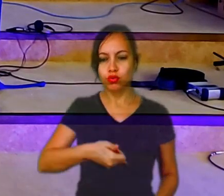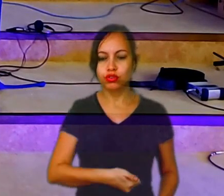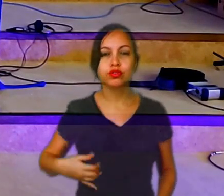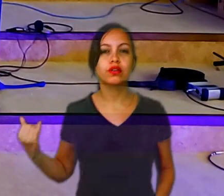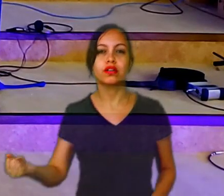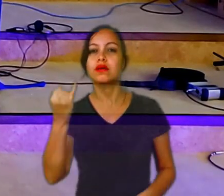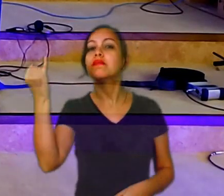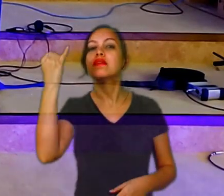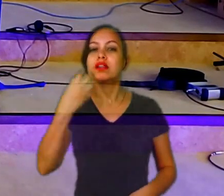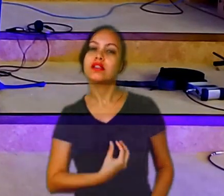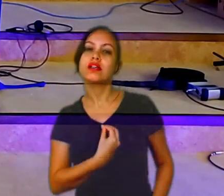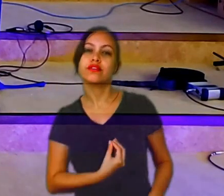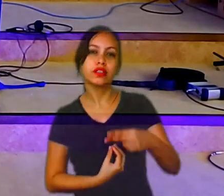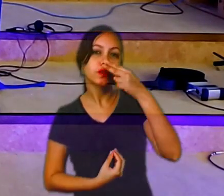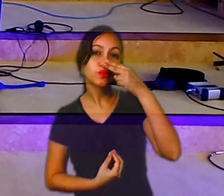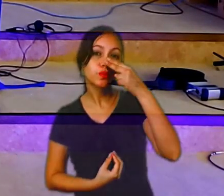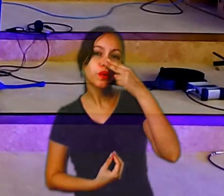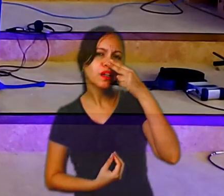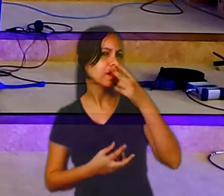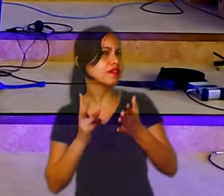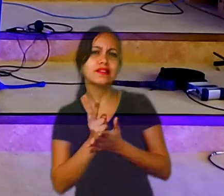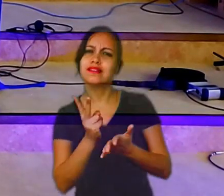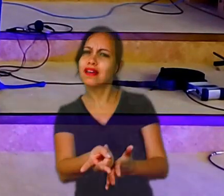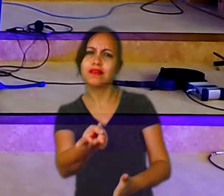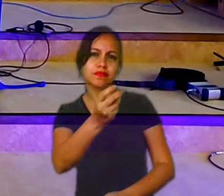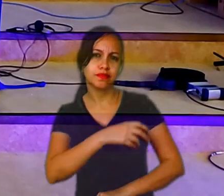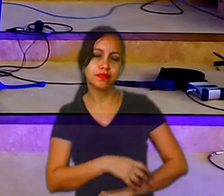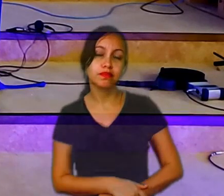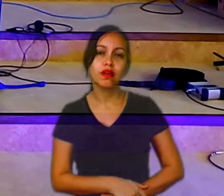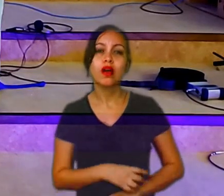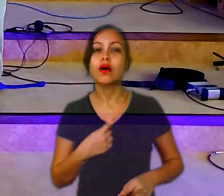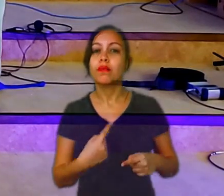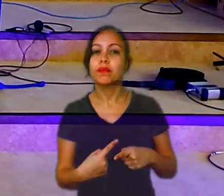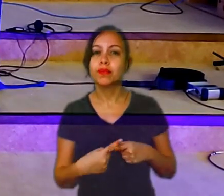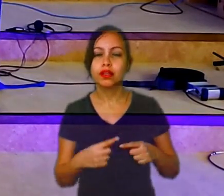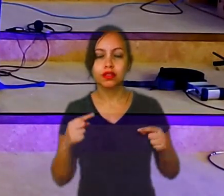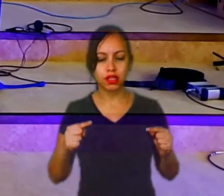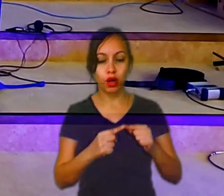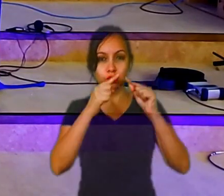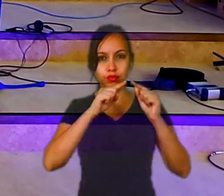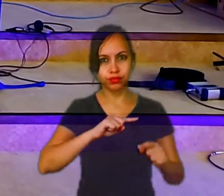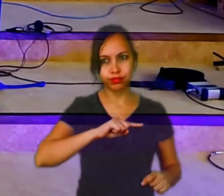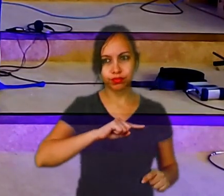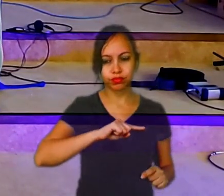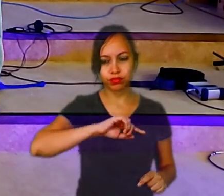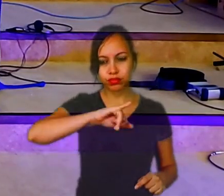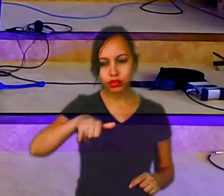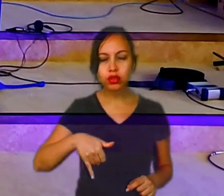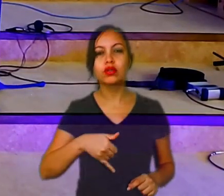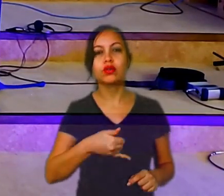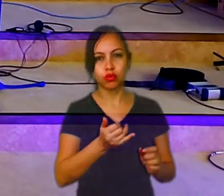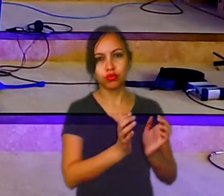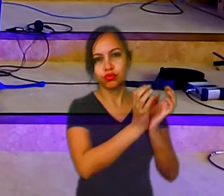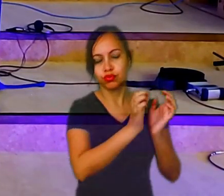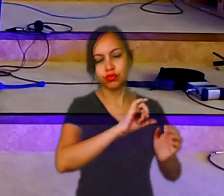cristão, sempre foi, é e sempre será. Porque na visão dos judeus, quando eles